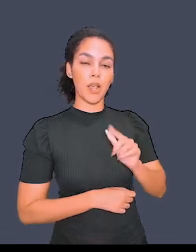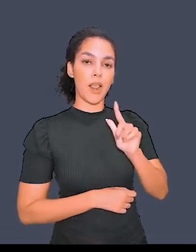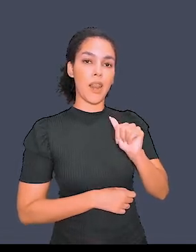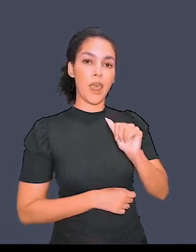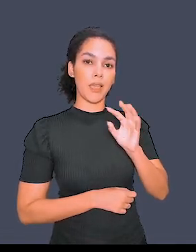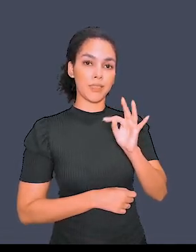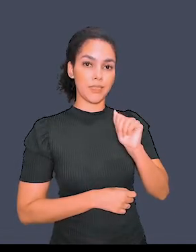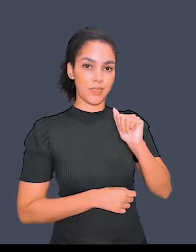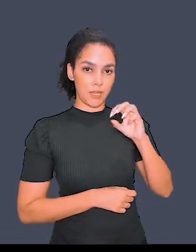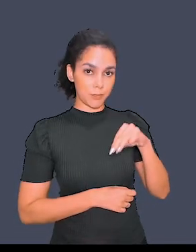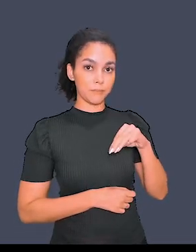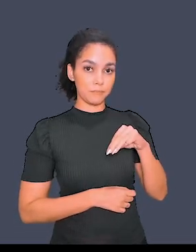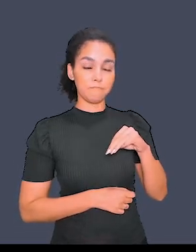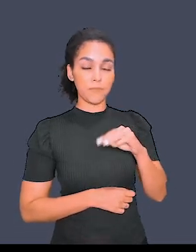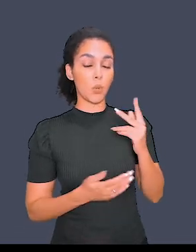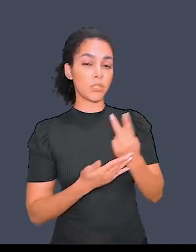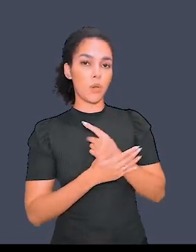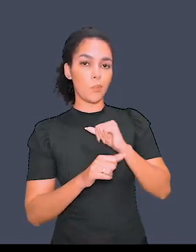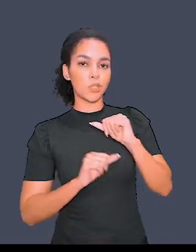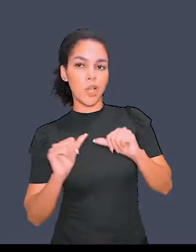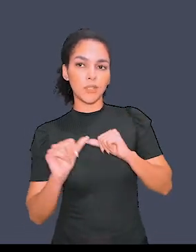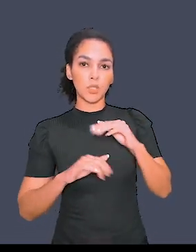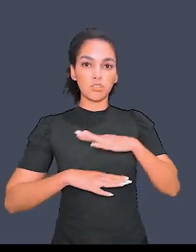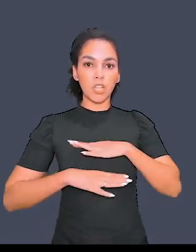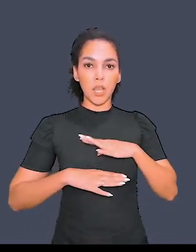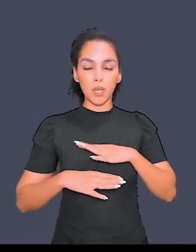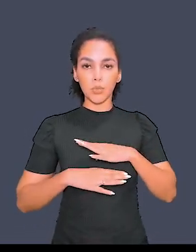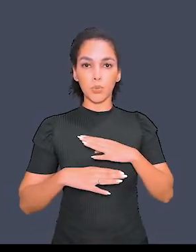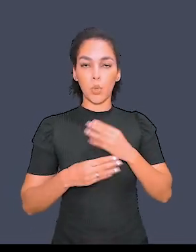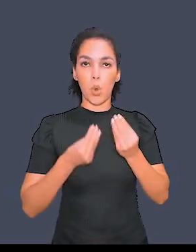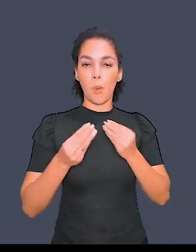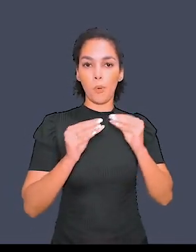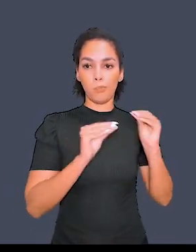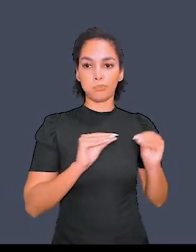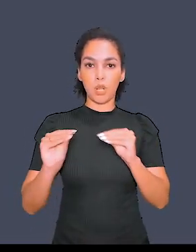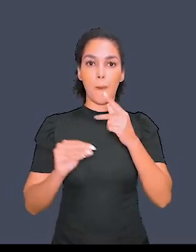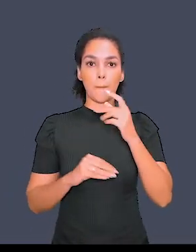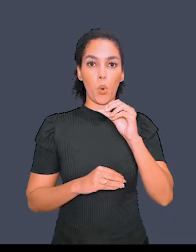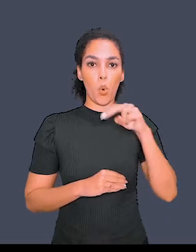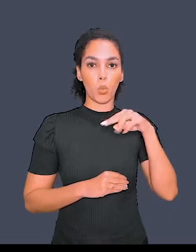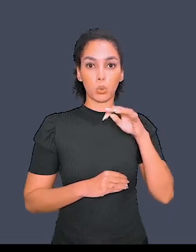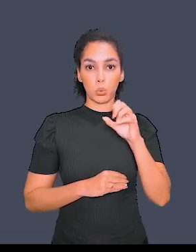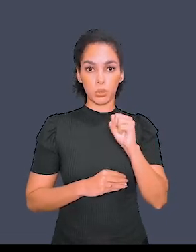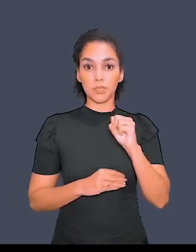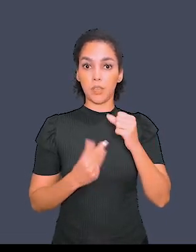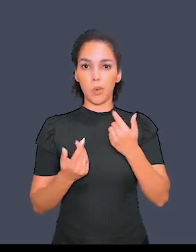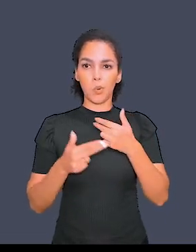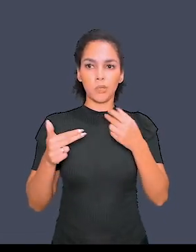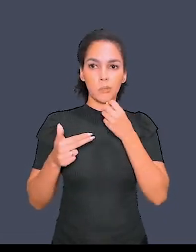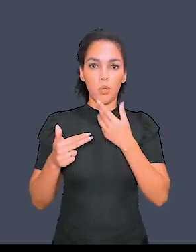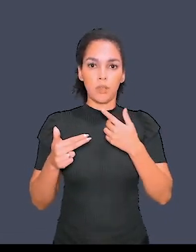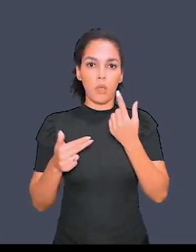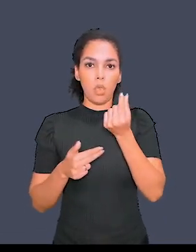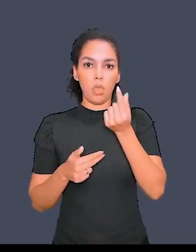ser múltiplos, passou a ser Latam Pass. Começou a ter muita mudança na forma de transferir pontos, as bonificações mudaram muito e o preço de custo